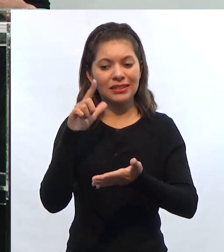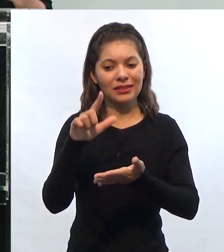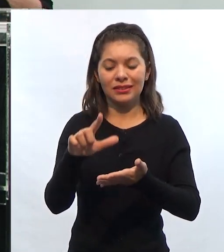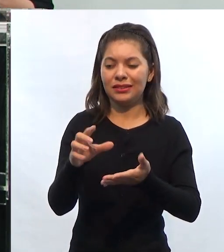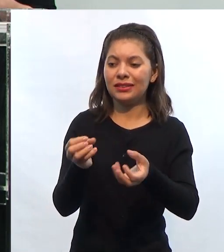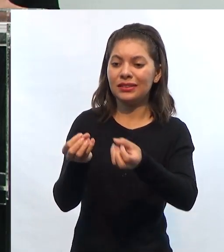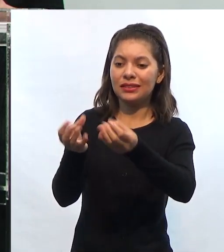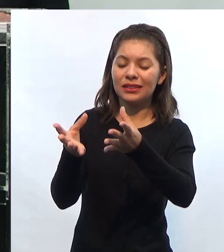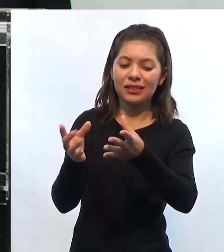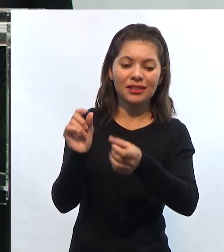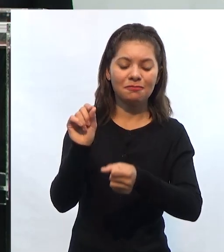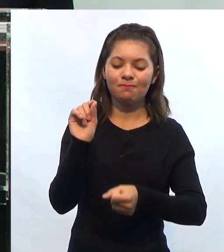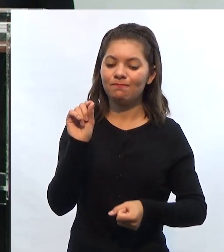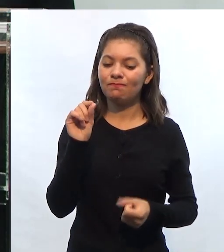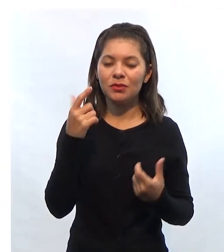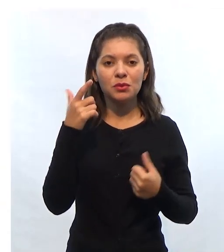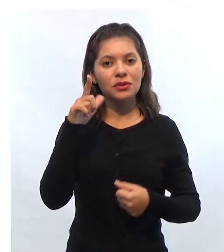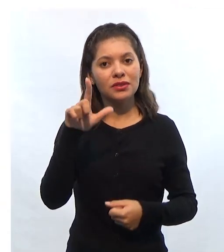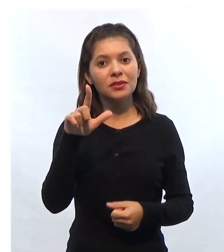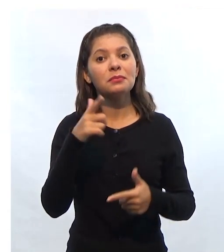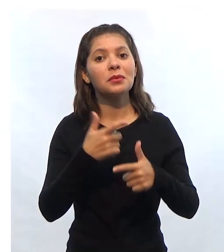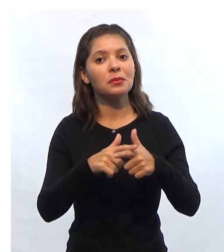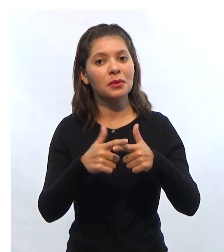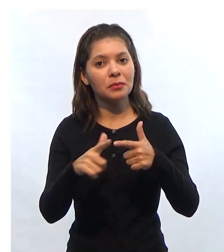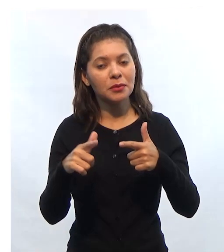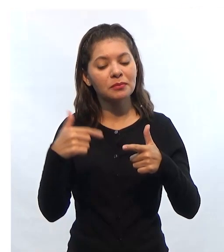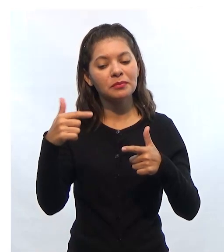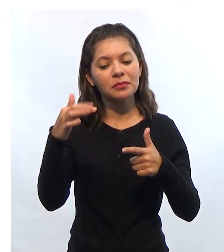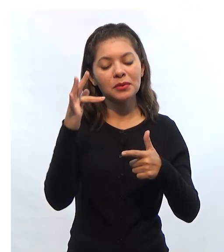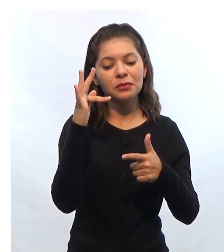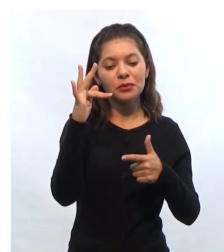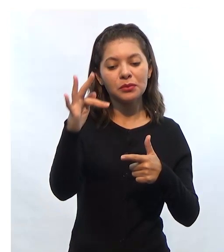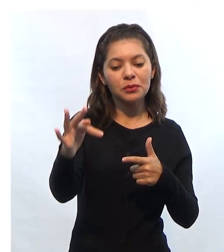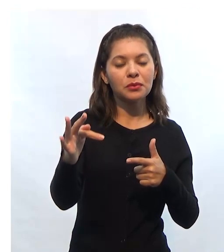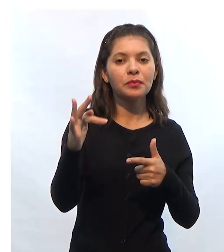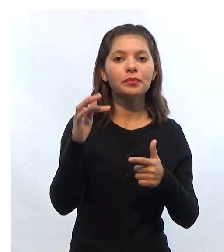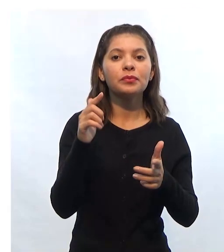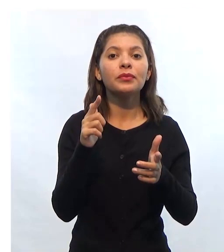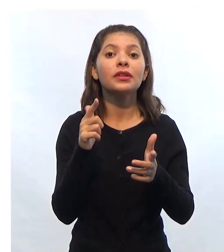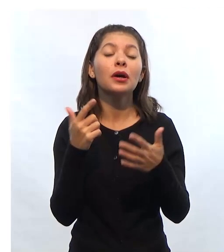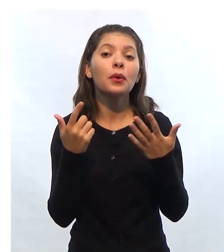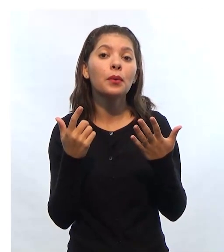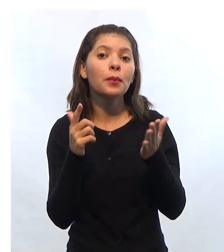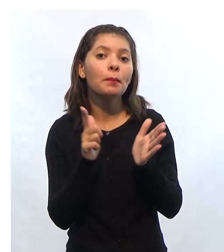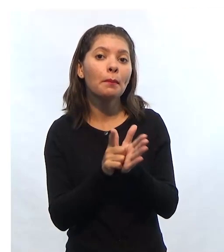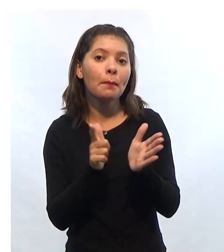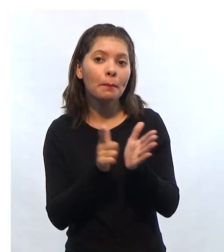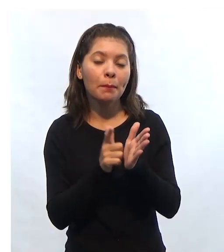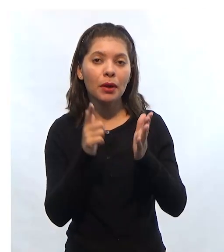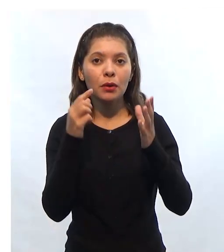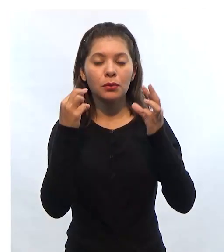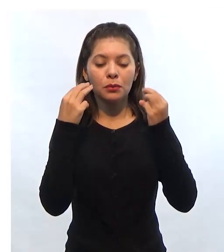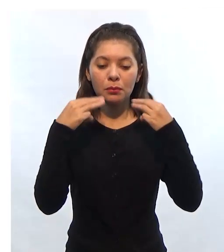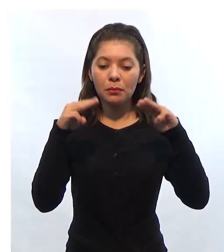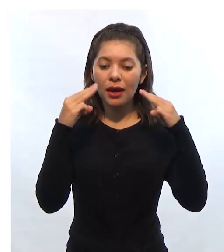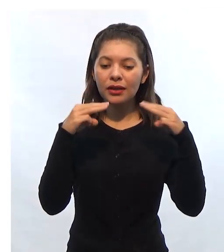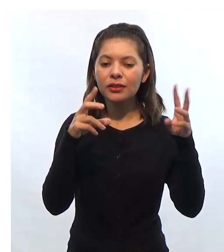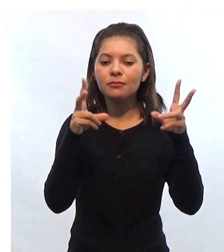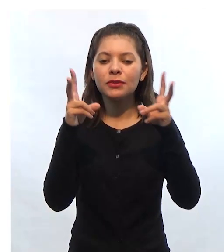consumidor quer, ela também vai ter problema. O papel do marketing, então, é identificar necessidades